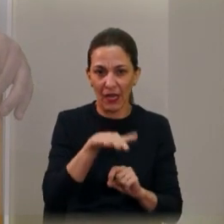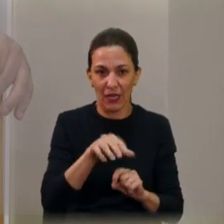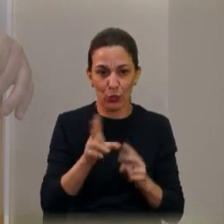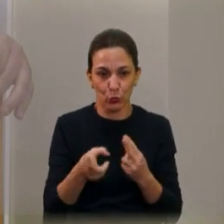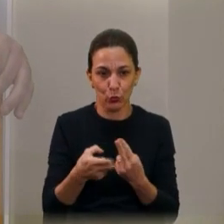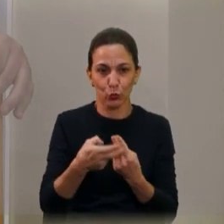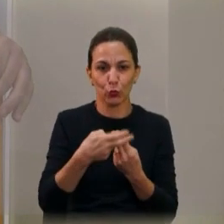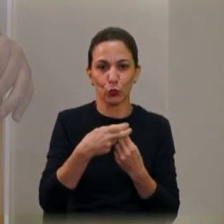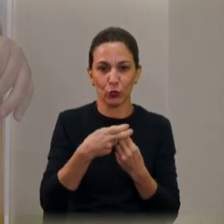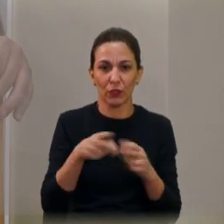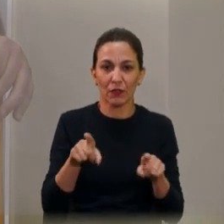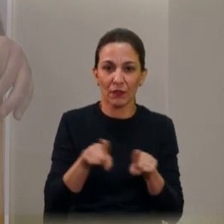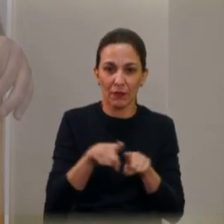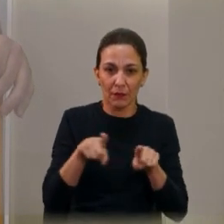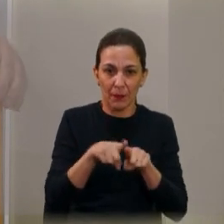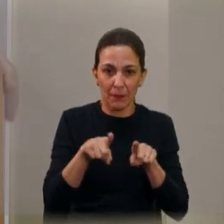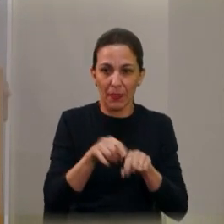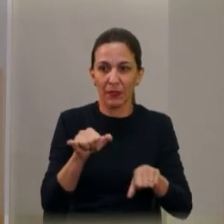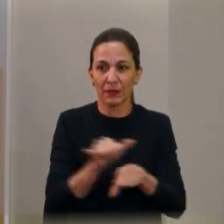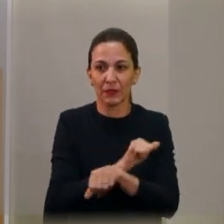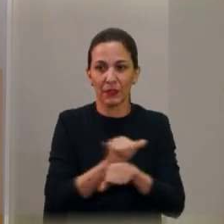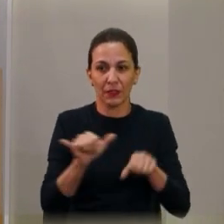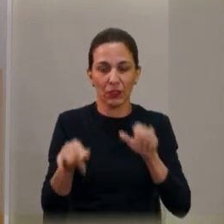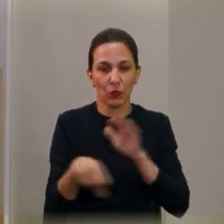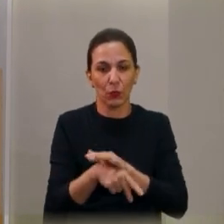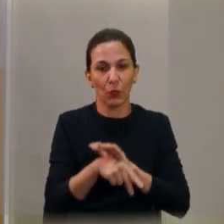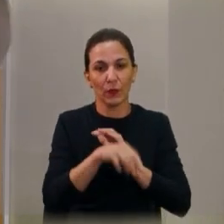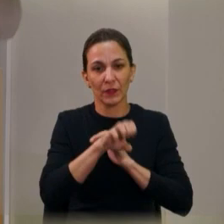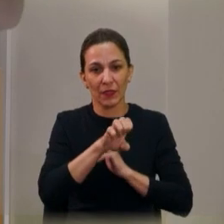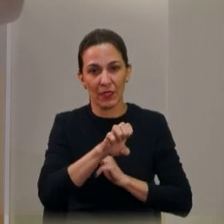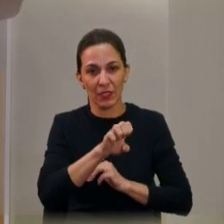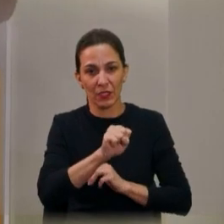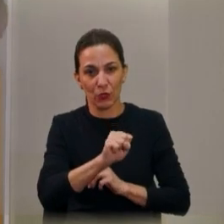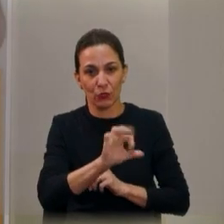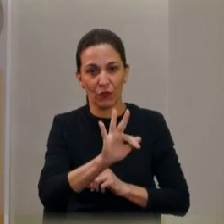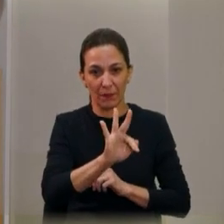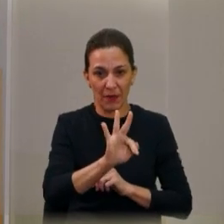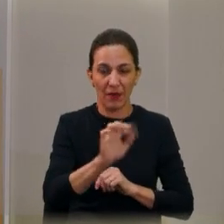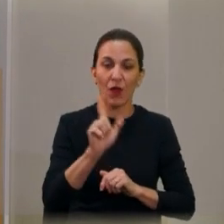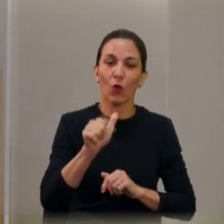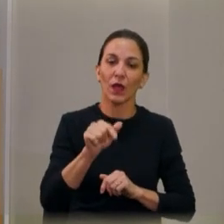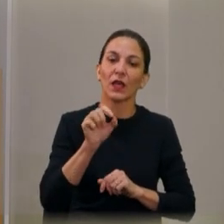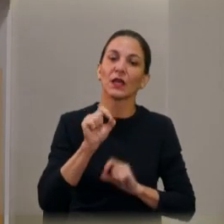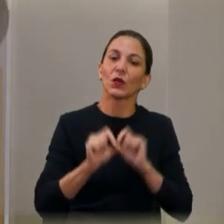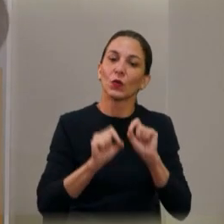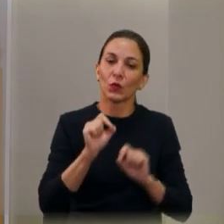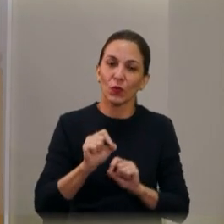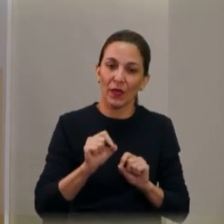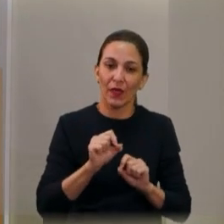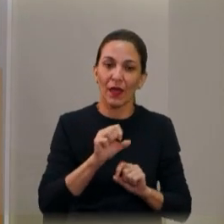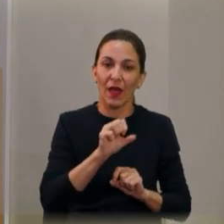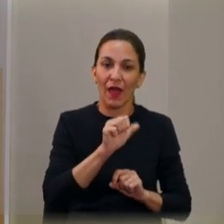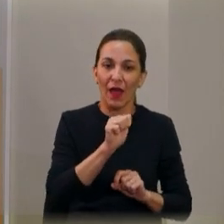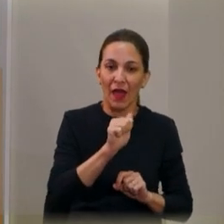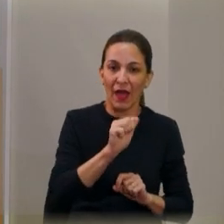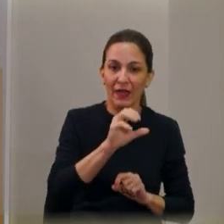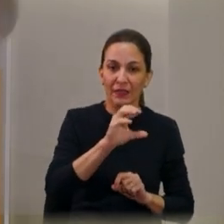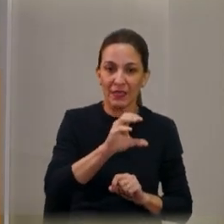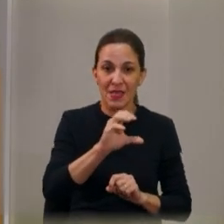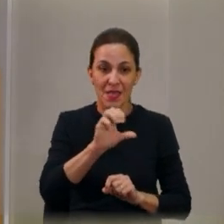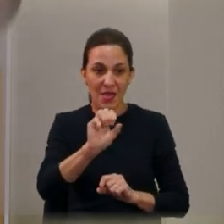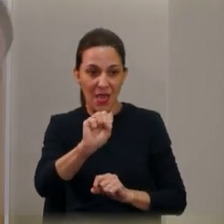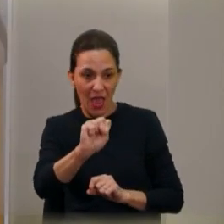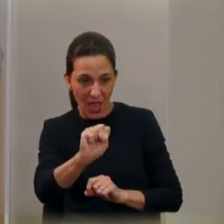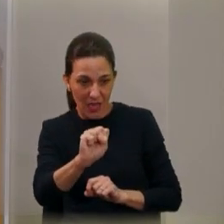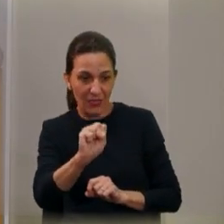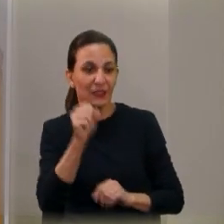SUS e na construção da Estratégia da Saúde da Família que é exatamente garantir que os ACS estejam na casa das